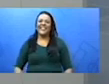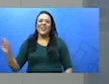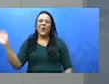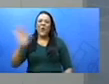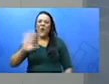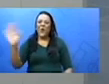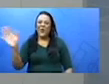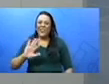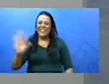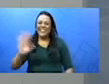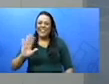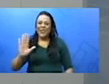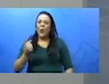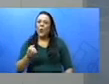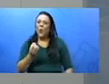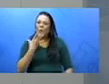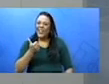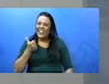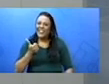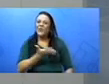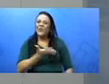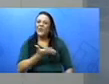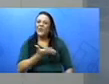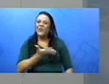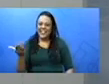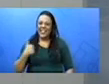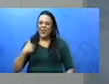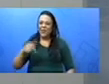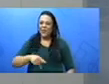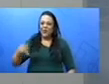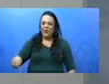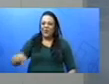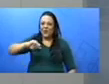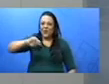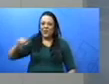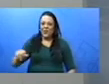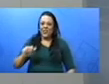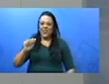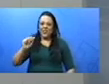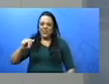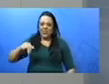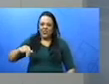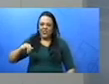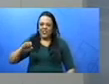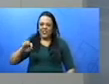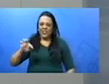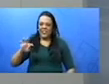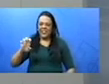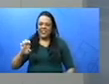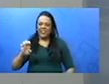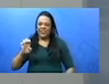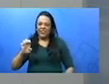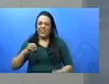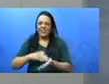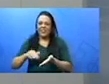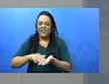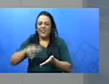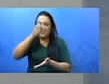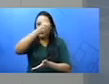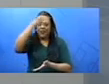Olá, tudo bem com vocês? Sou a professora Janete, da Rede Municipal de Educação, professora de